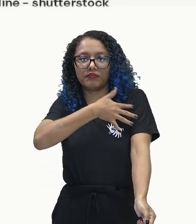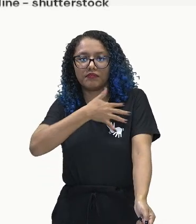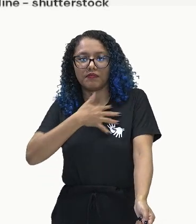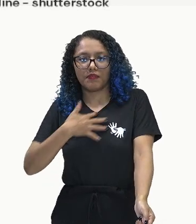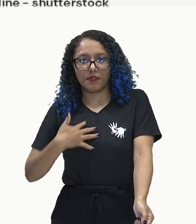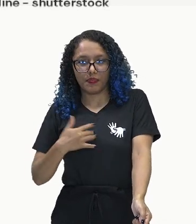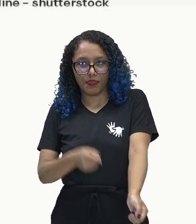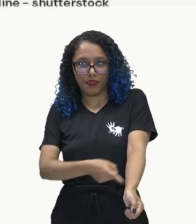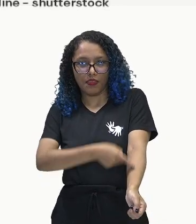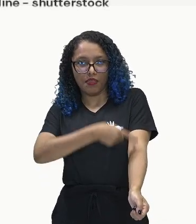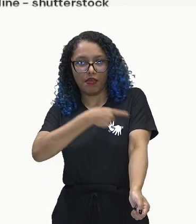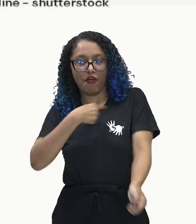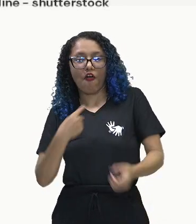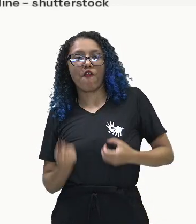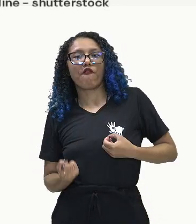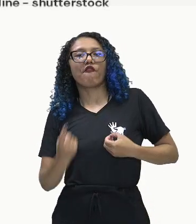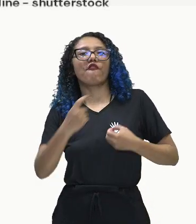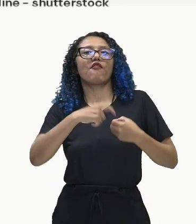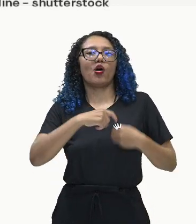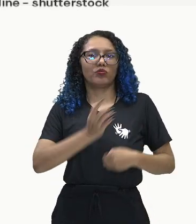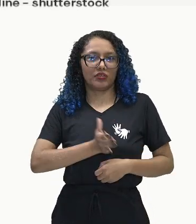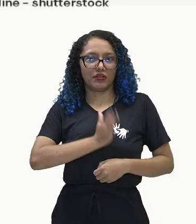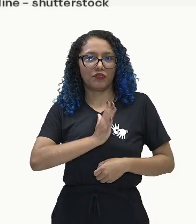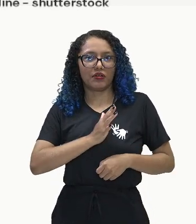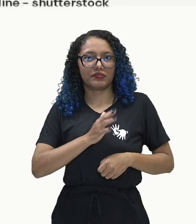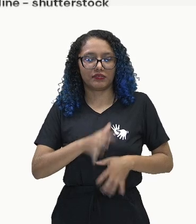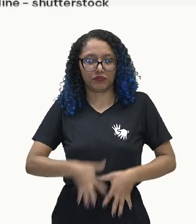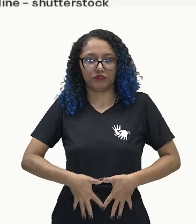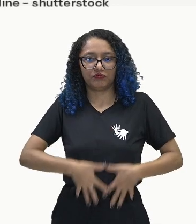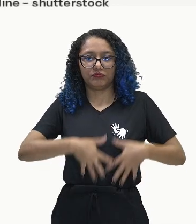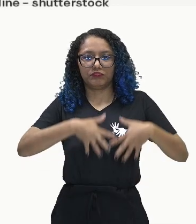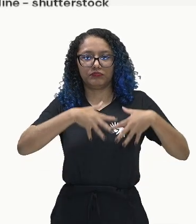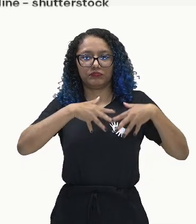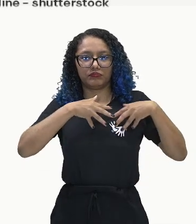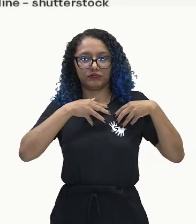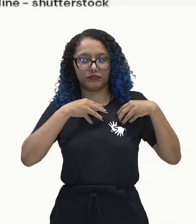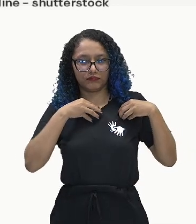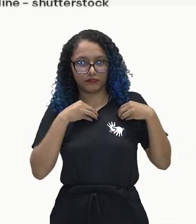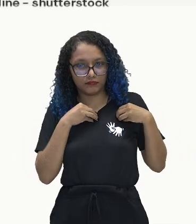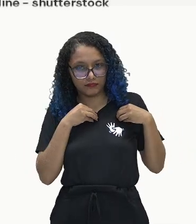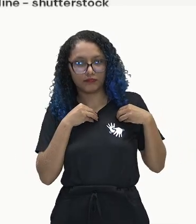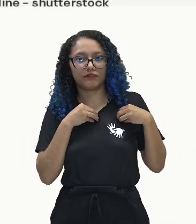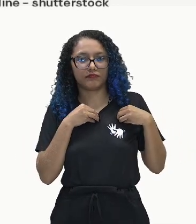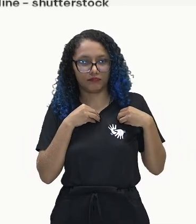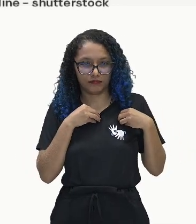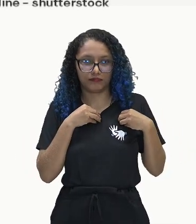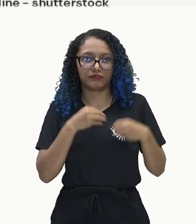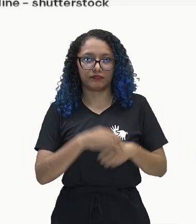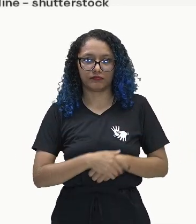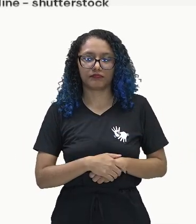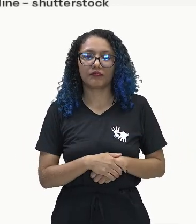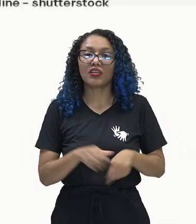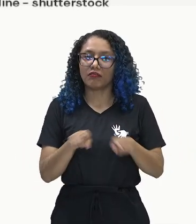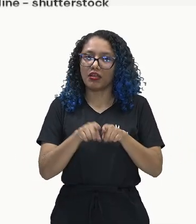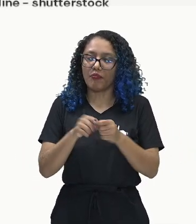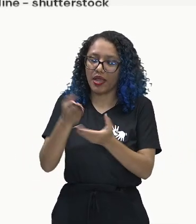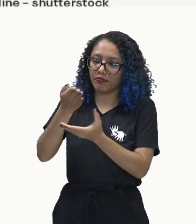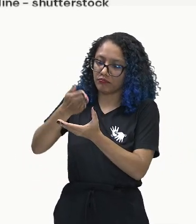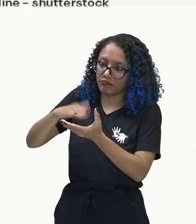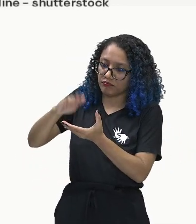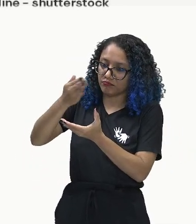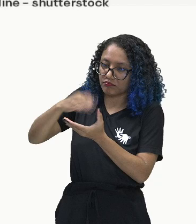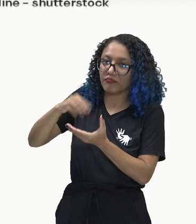coração. Então, ele já vem recolhendo as veias, também são formadas por 3 túnicas, também devem